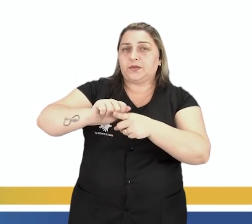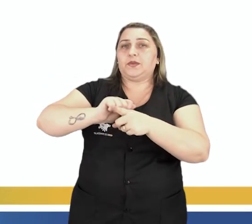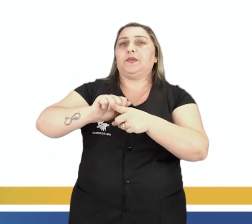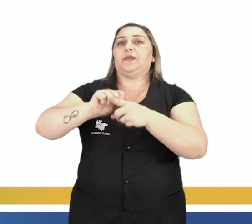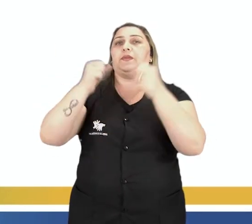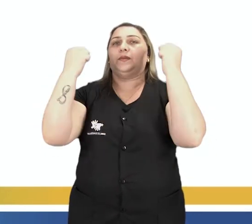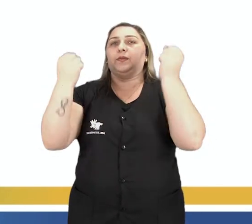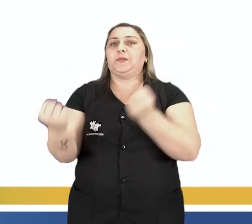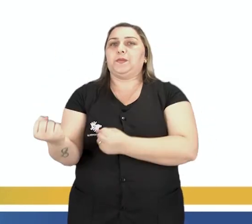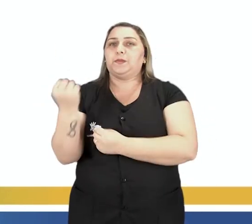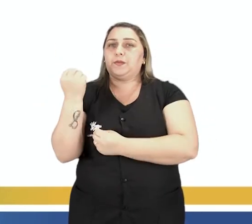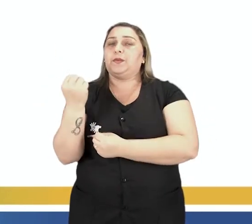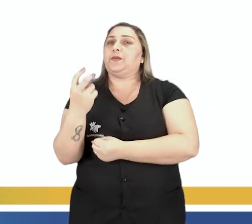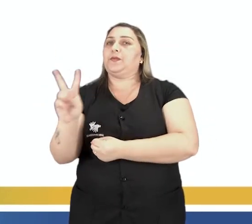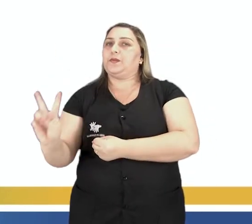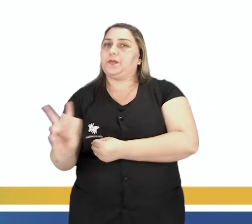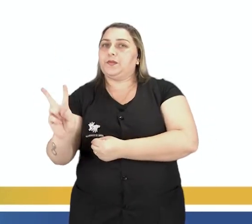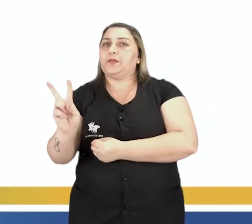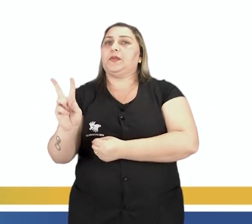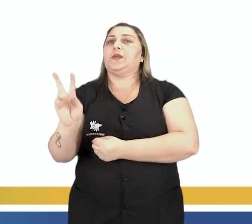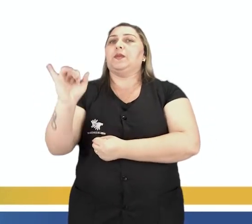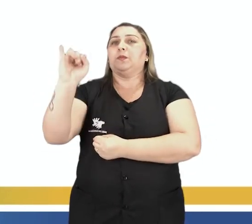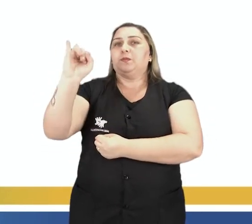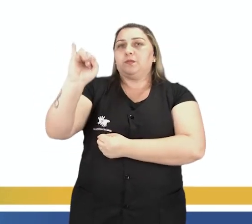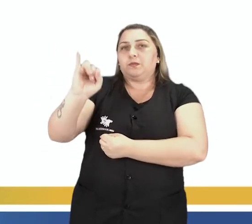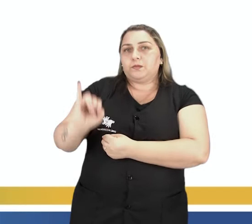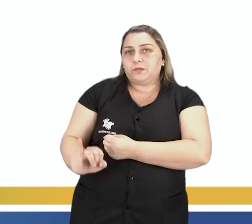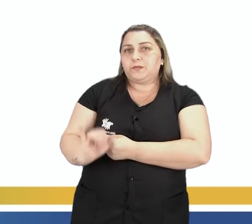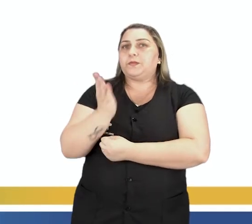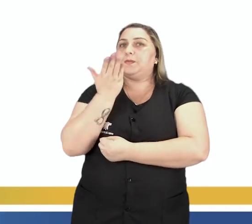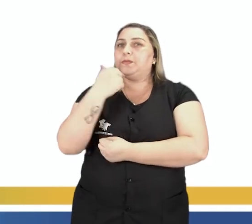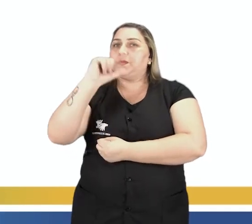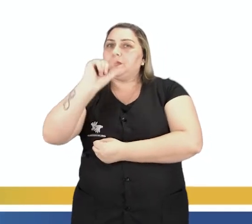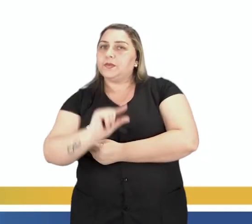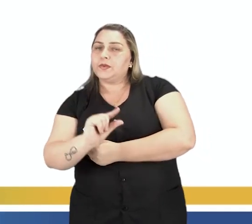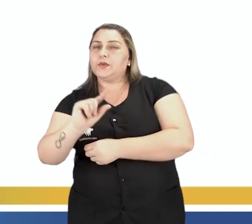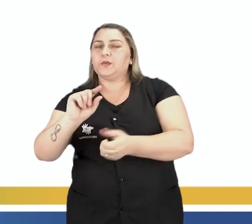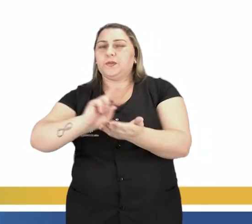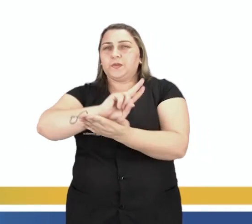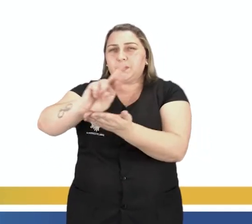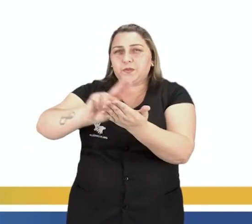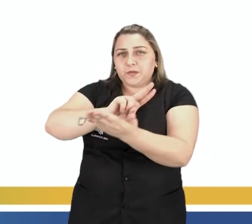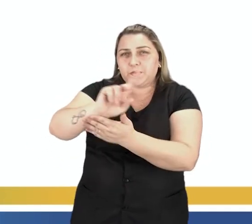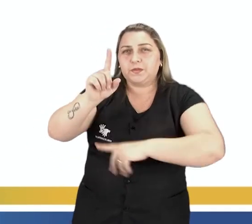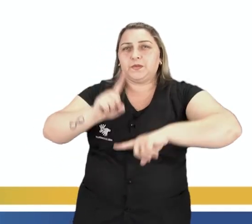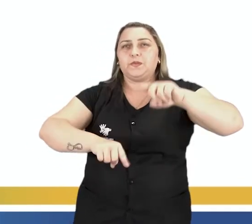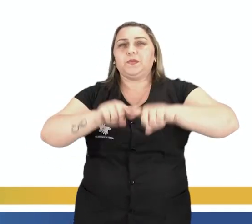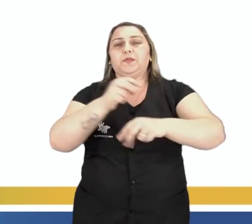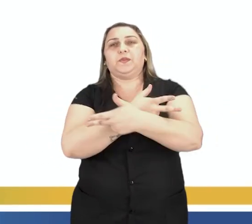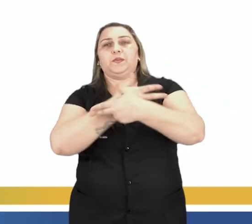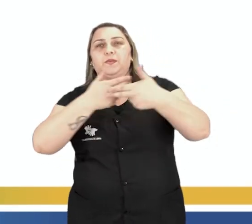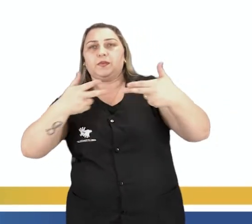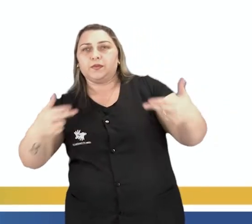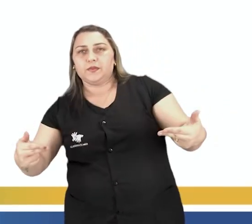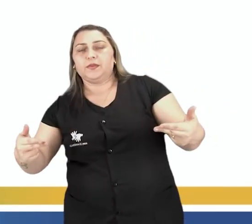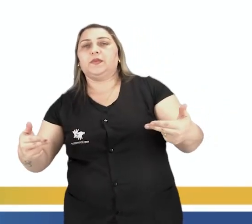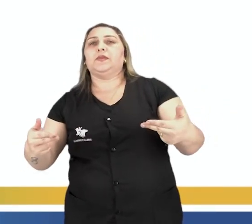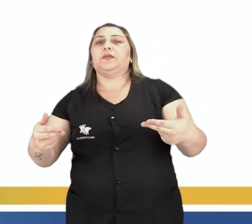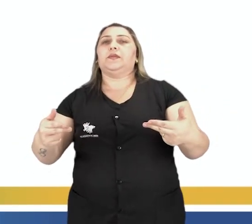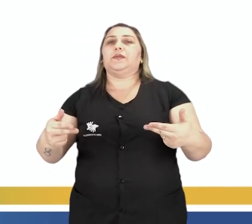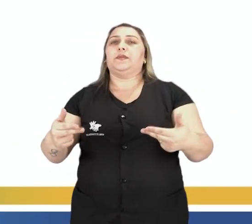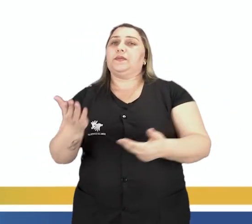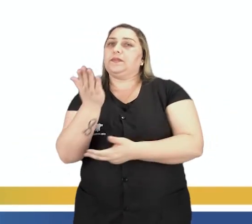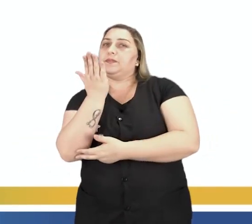musculação, vitaminas, dietas e etc. Uma relação infindável de materiais, equipamentos e